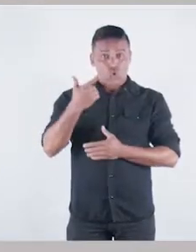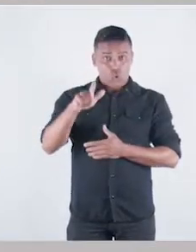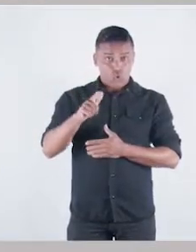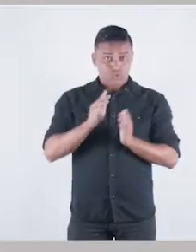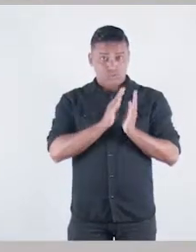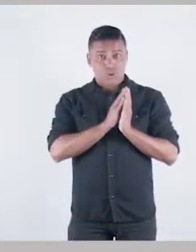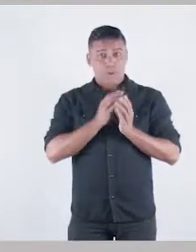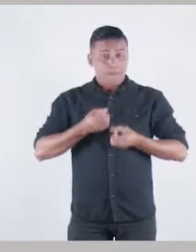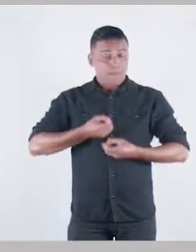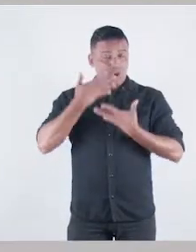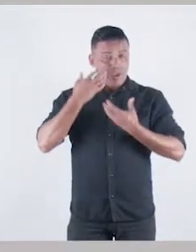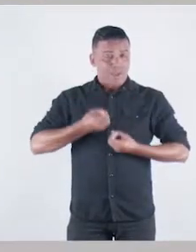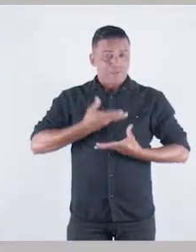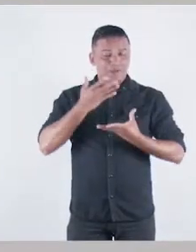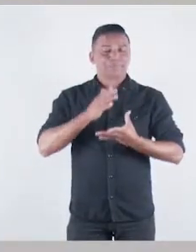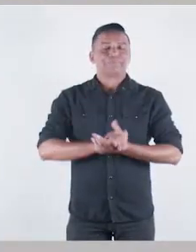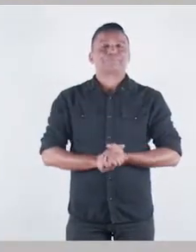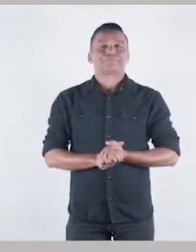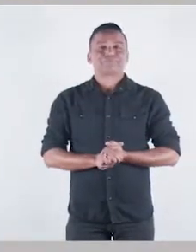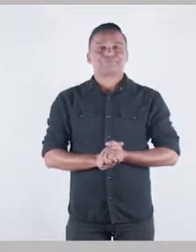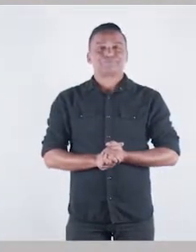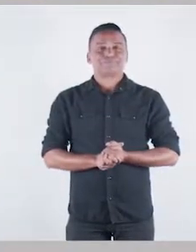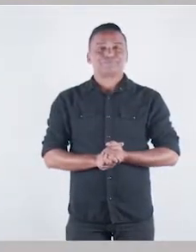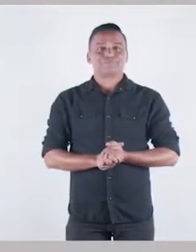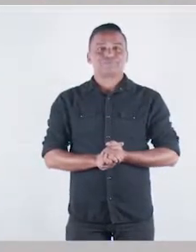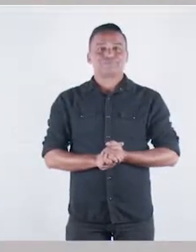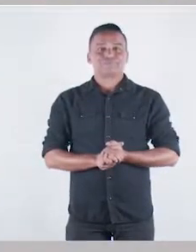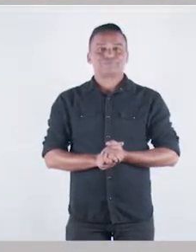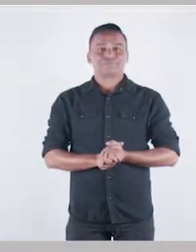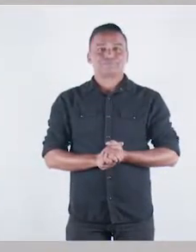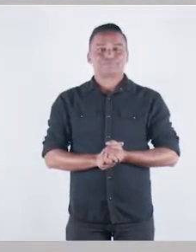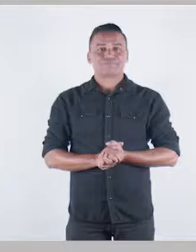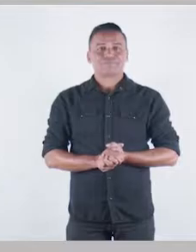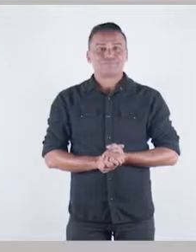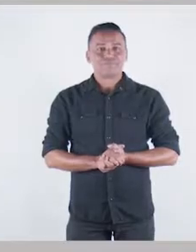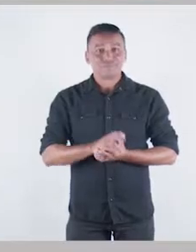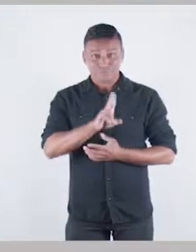poema é um poema chamado